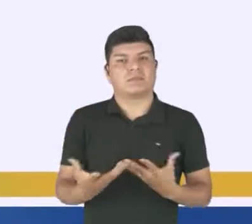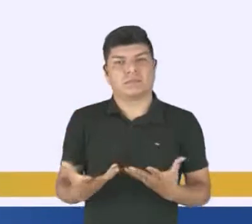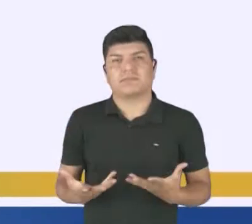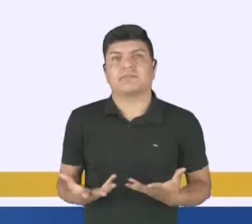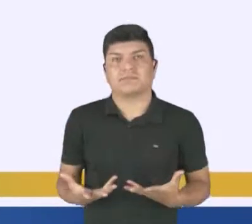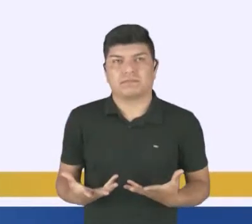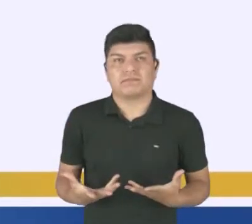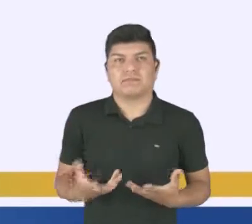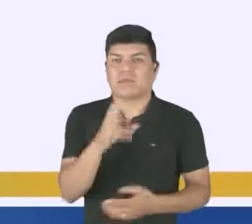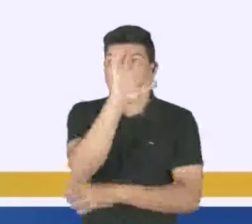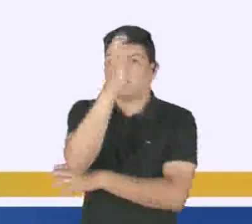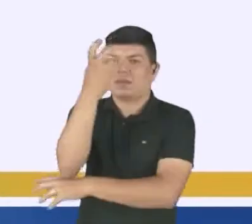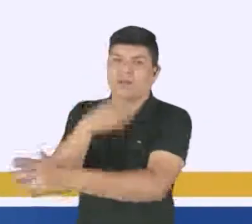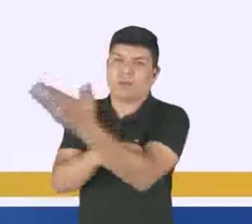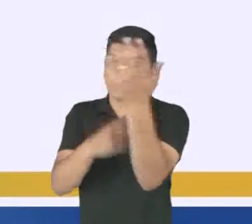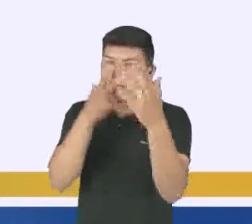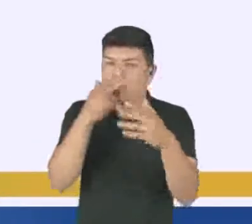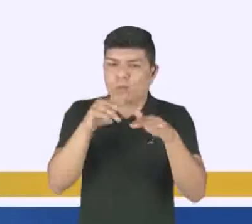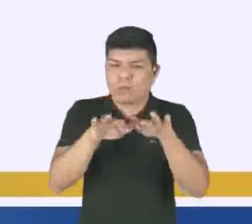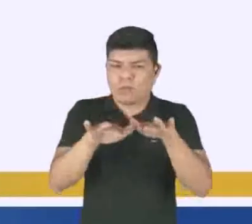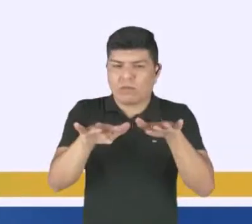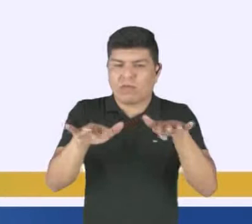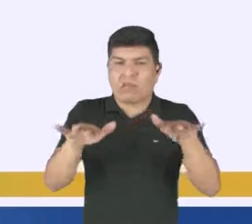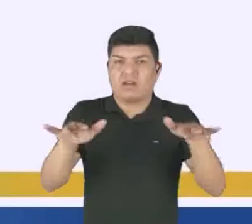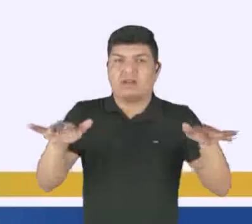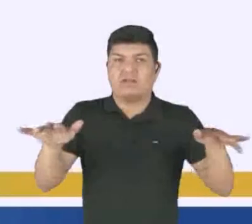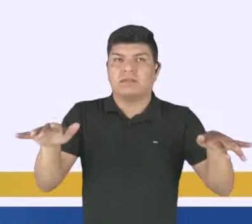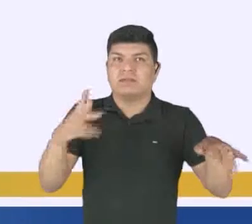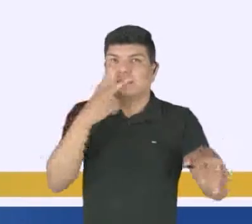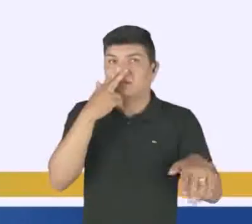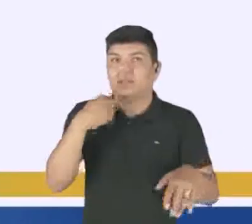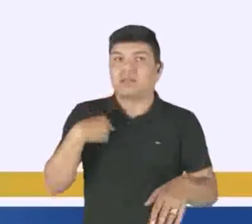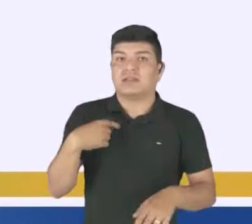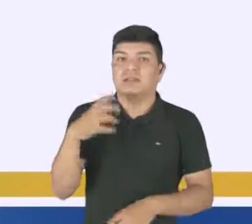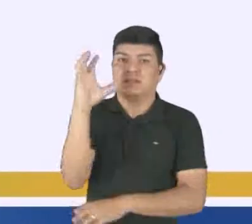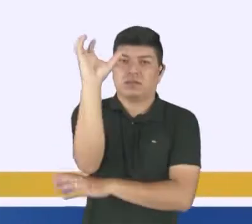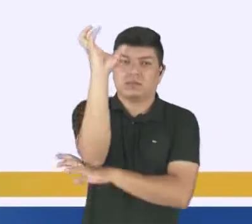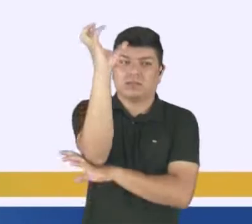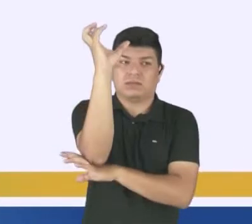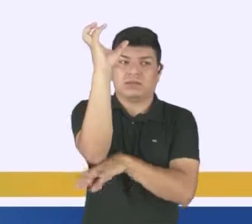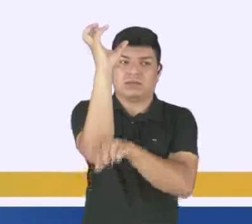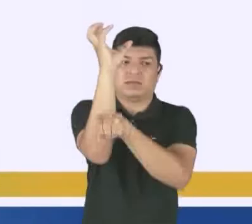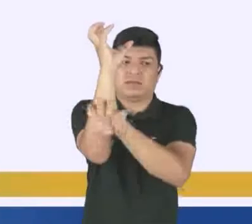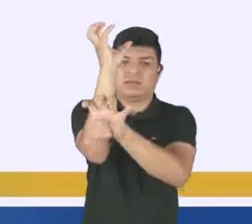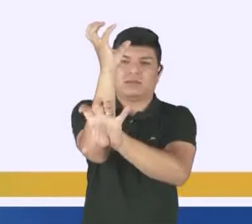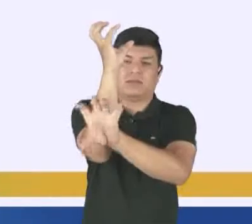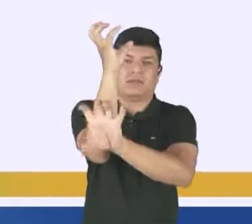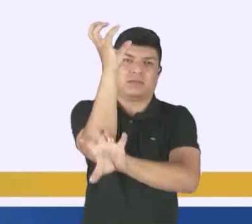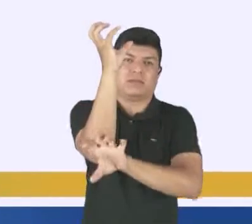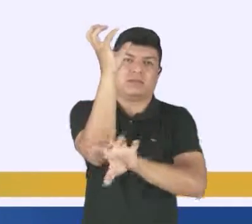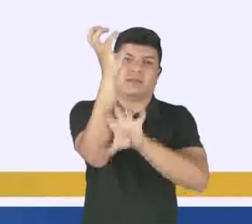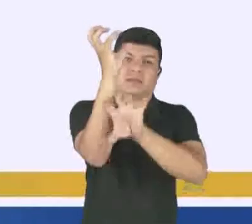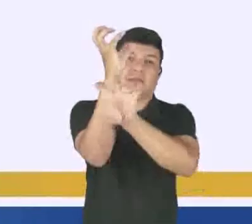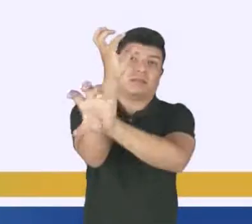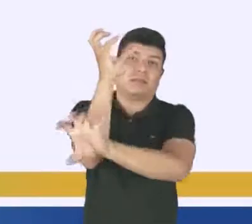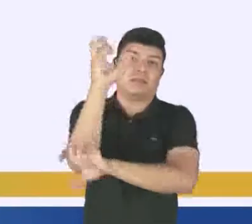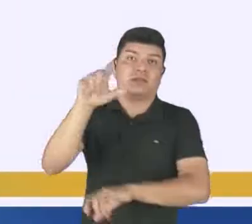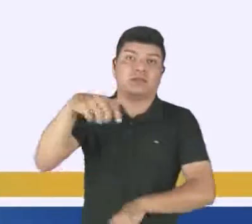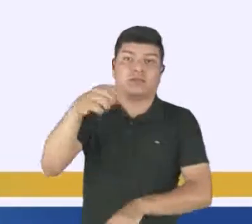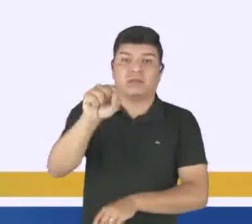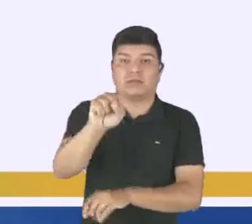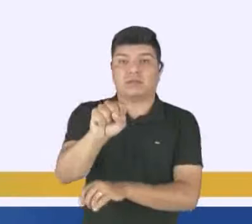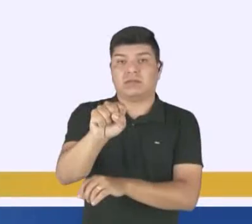Essa que é a vegetação mais rala, essa que tem aí os cactos, seria essa a caatinga, e a outra que é o cerrado, que é